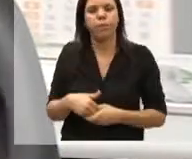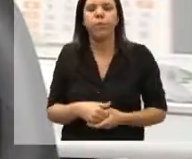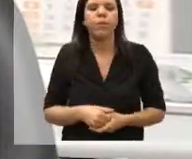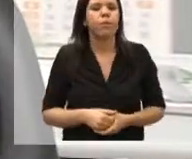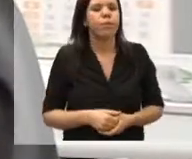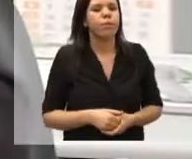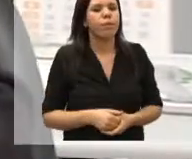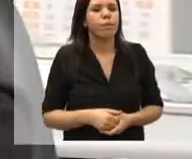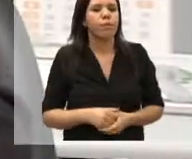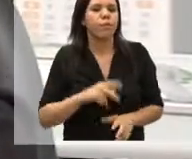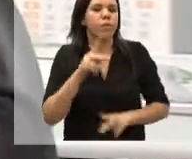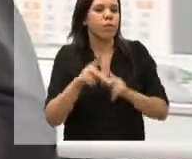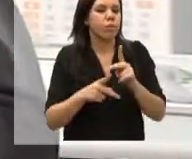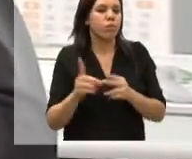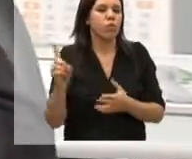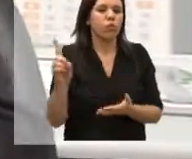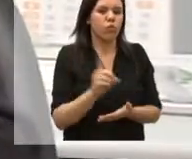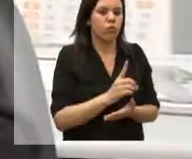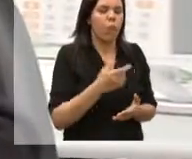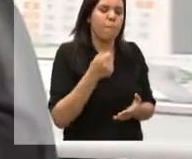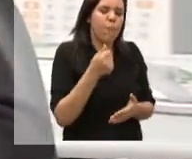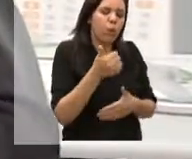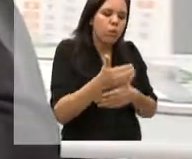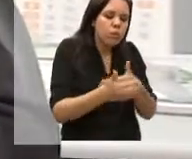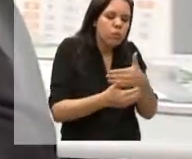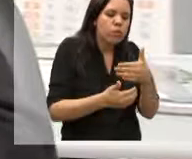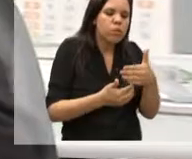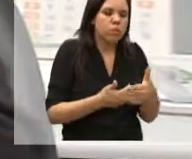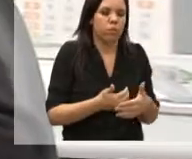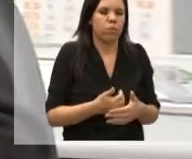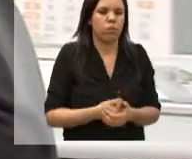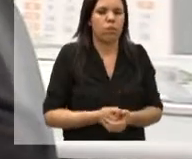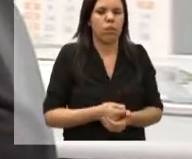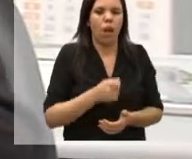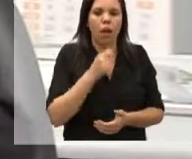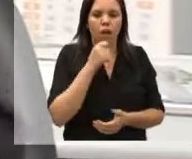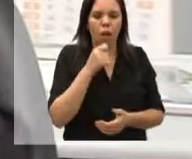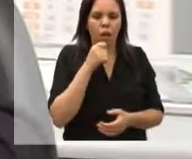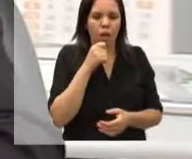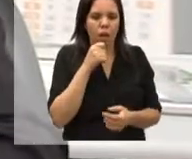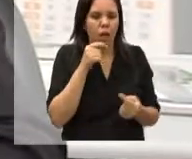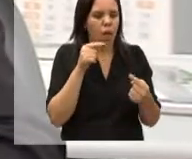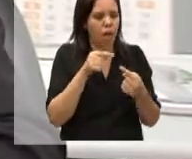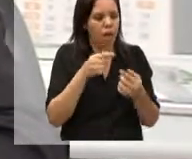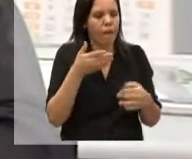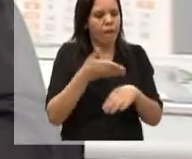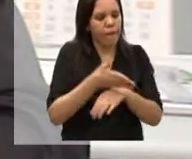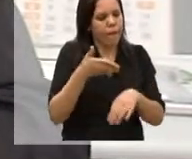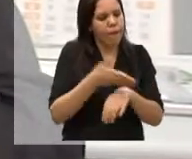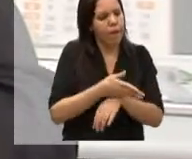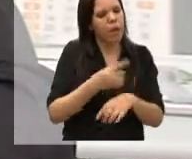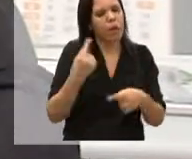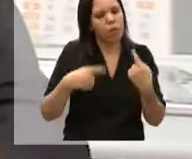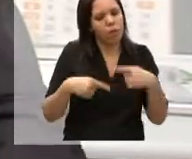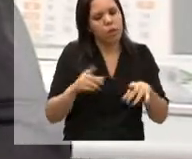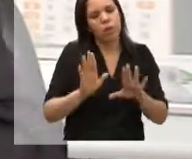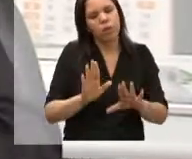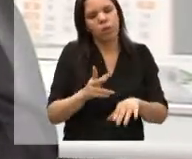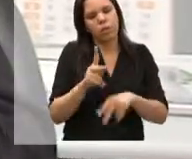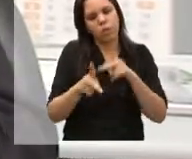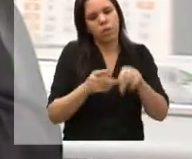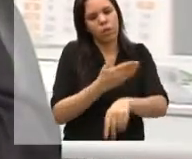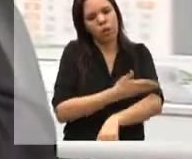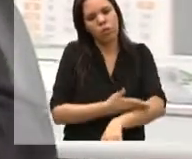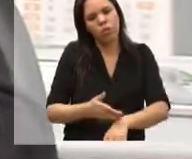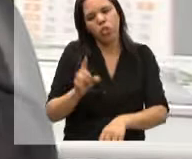Então, as pessoas estão vindo, mas aos poucos, não faz parte ainda da vida das pessoas. Hoje as pessoas estão acostumadas